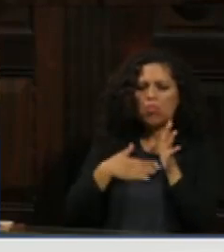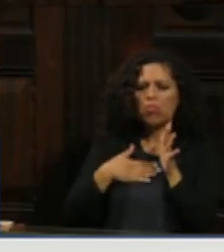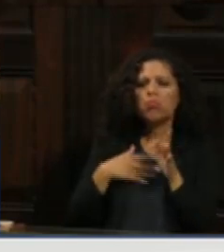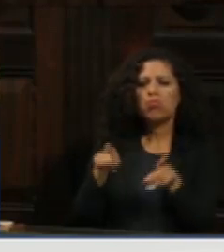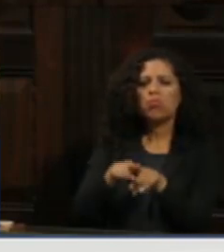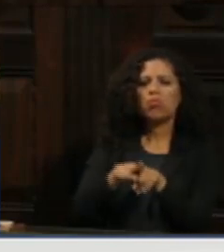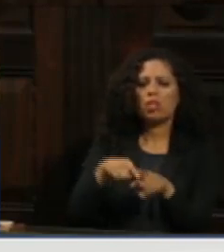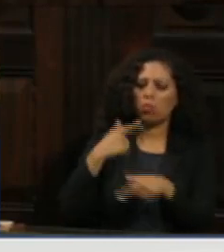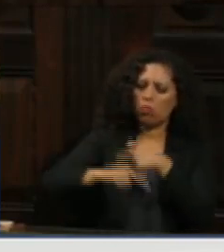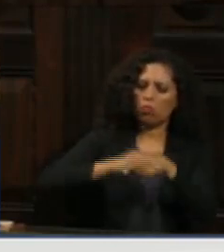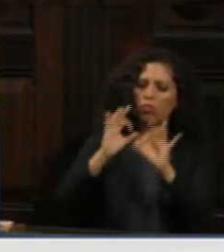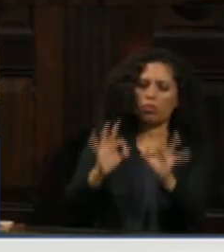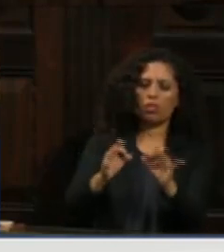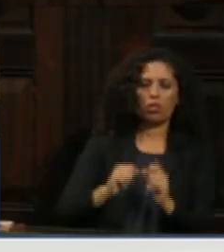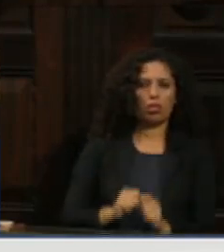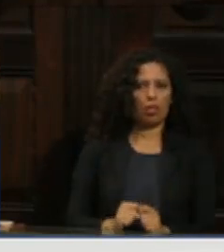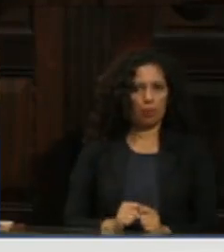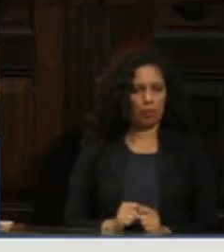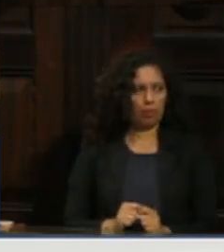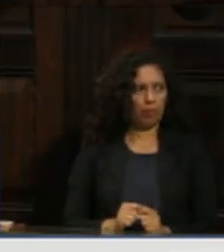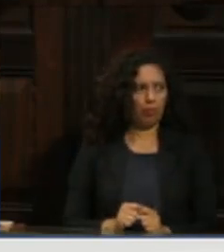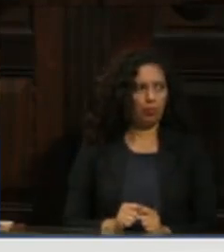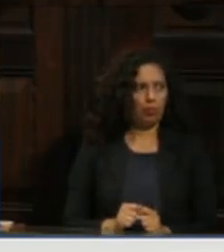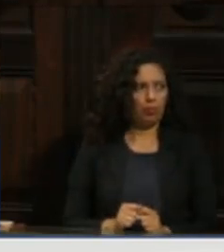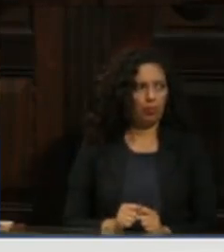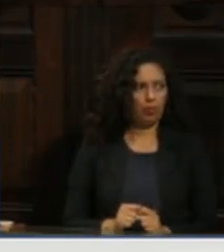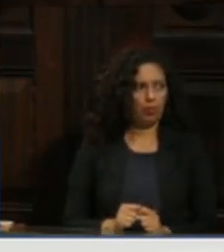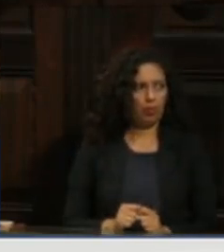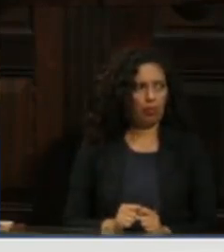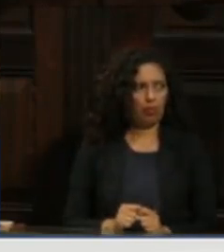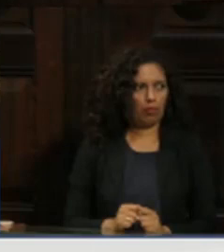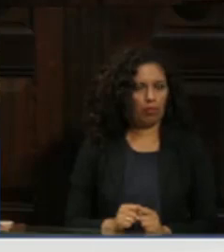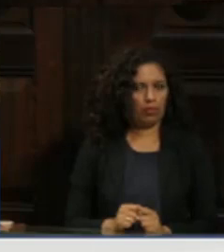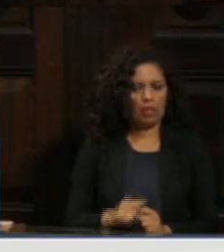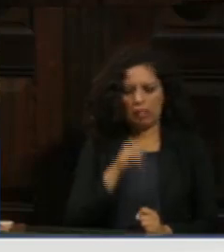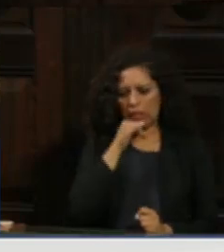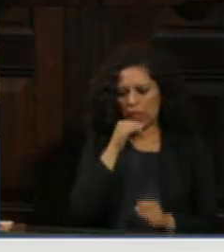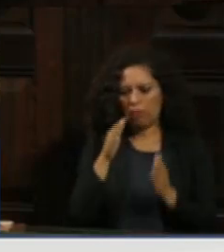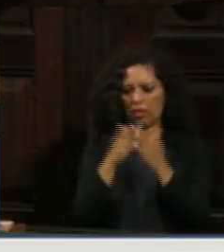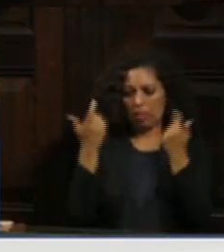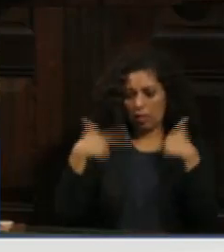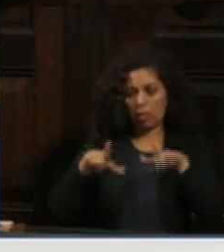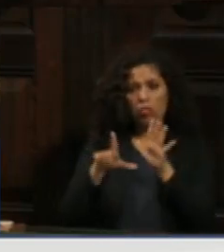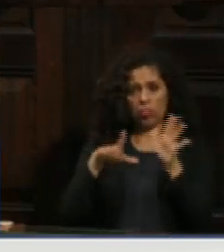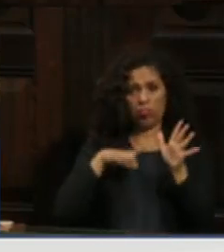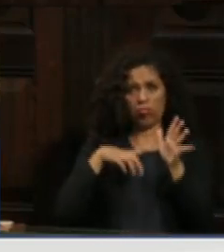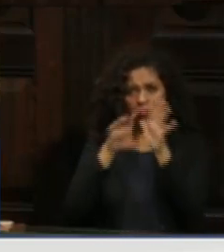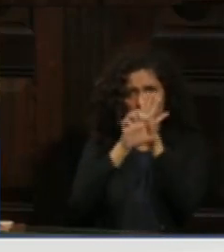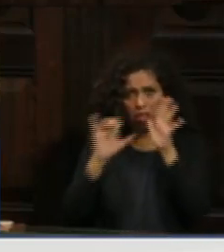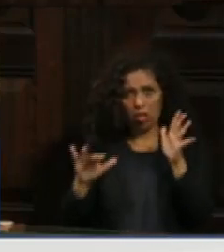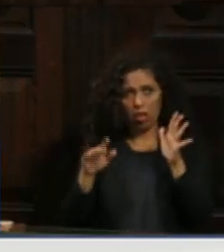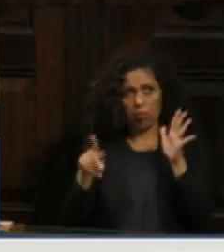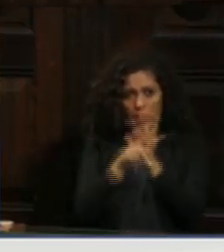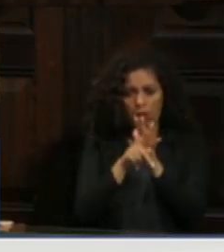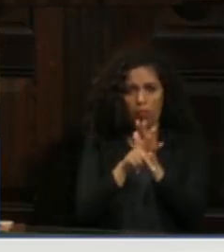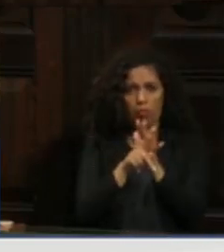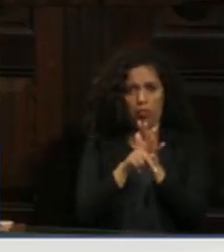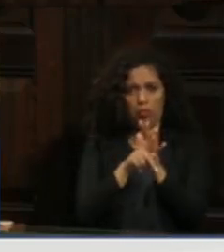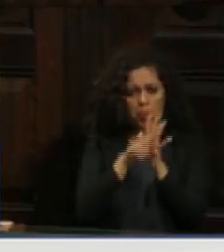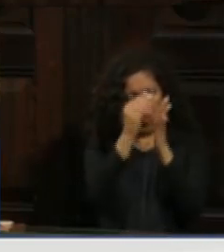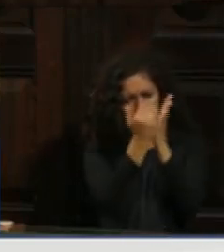2 anos como vereador de Nova Friburgo e agora os 4 anos como deputado estadual. Eu vou dizer